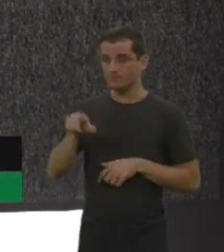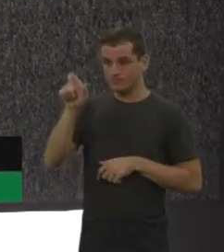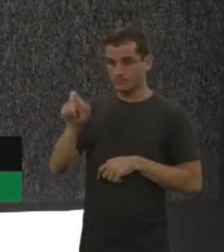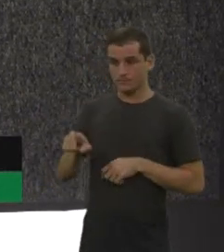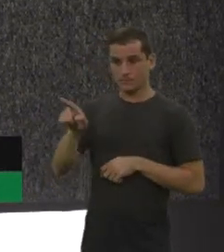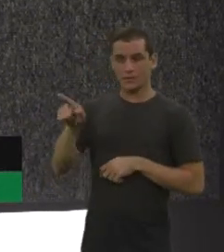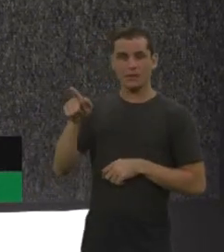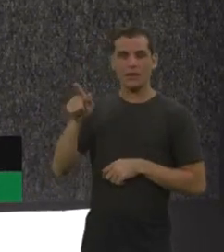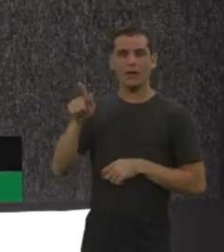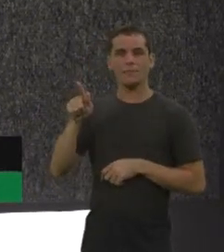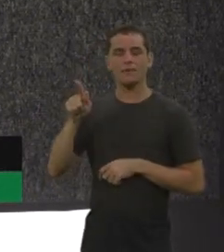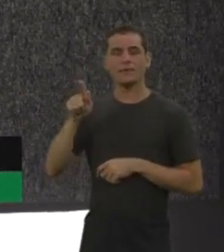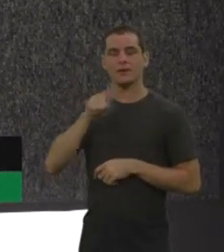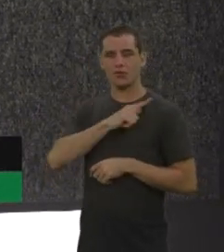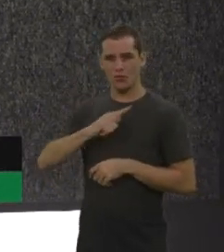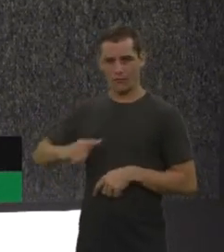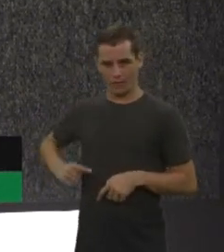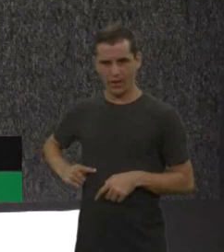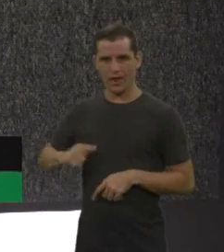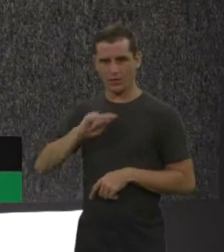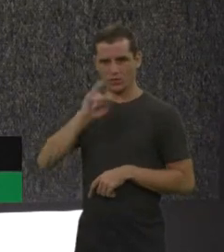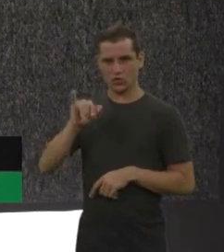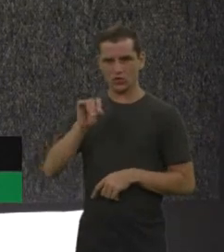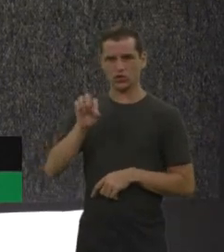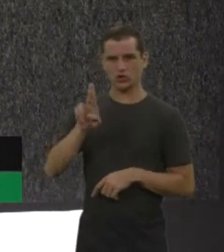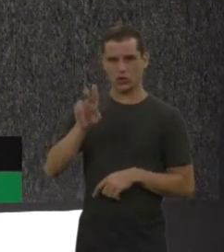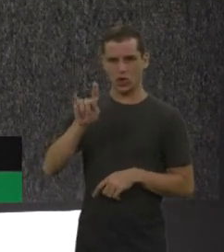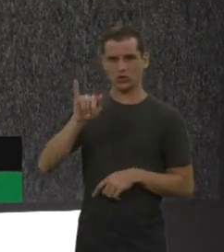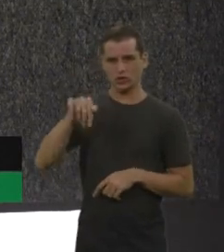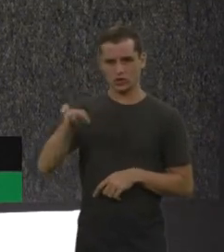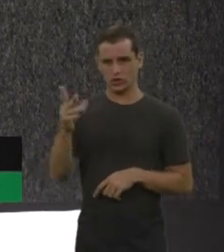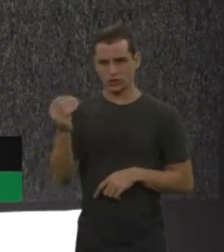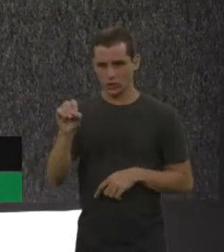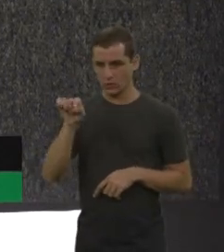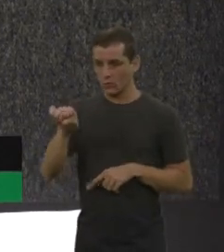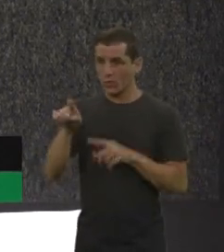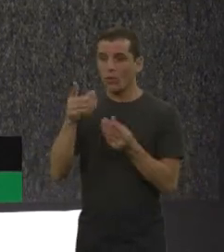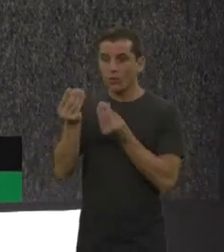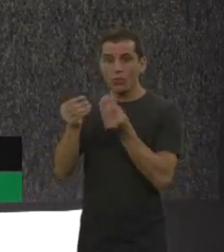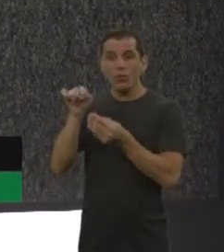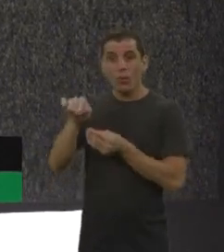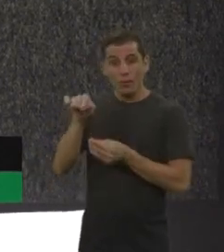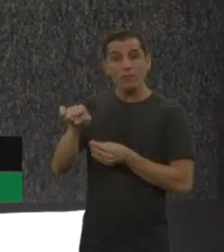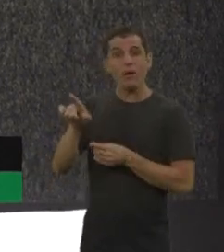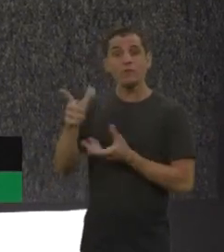expandir o estudo de terceiro grau, com bolsas, enfim.